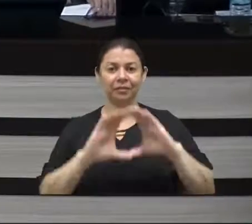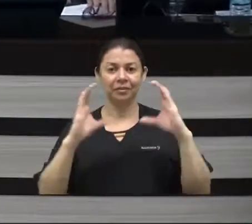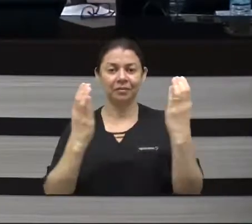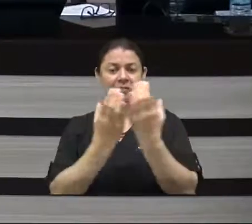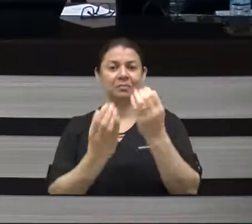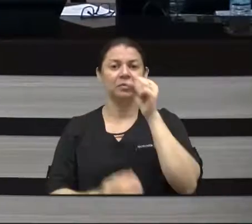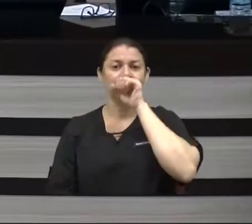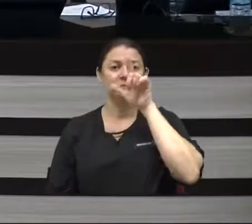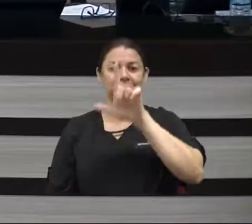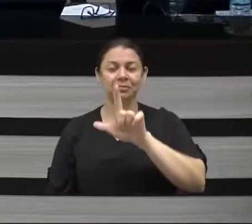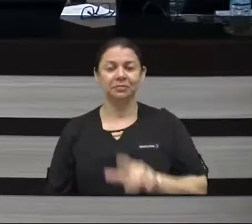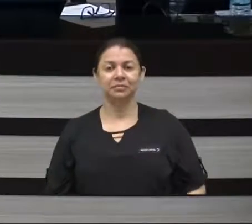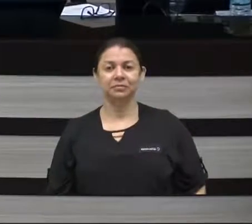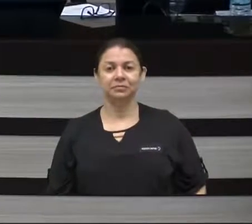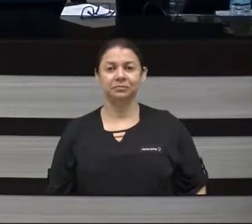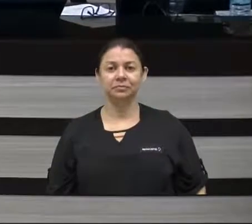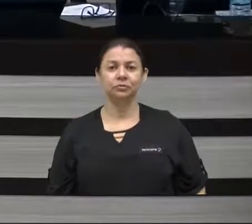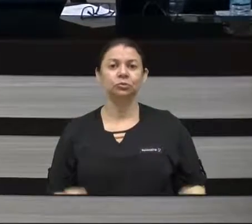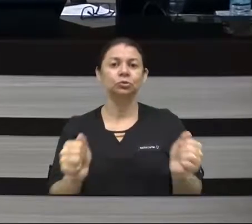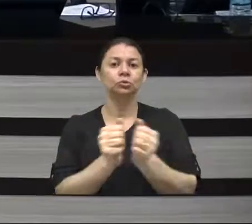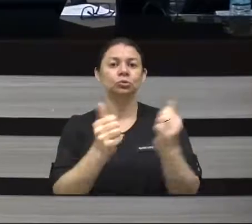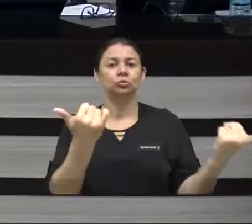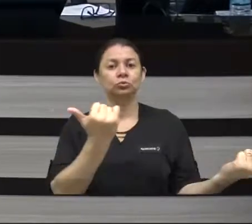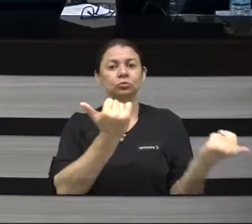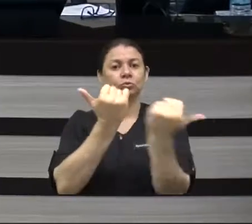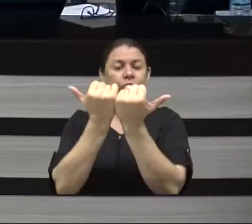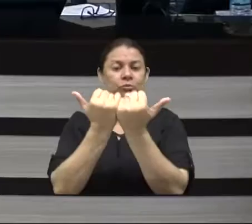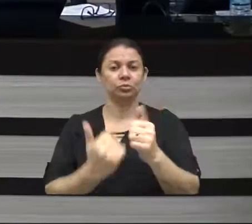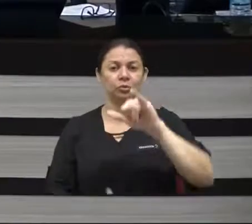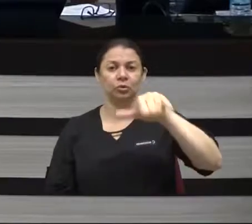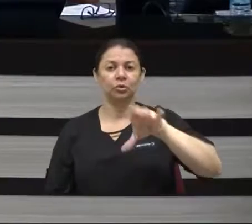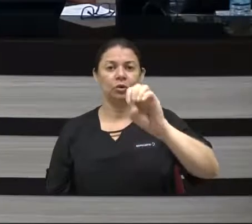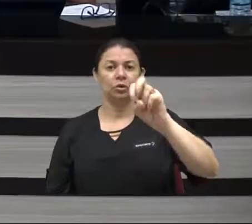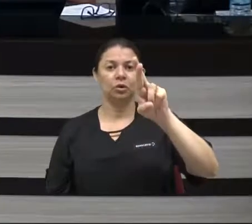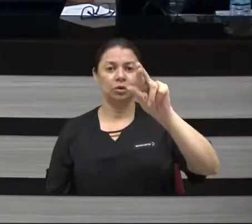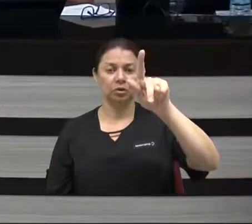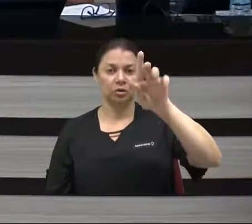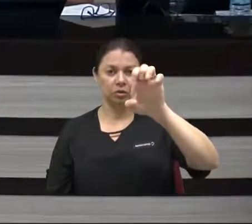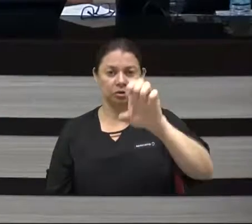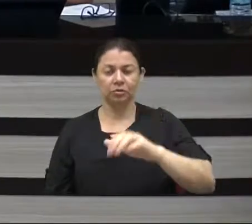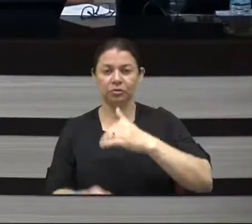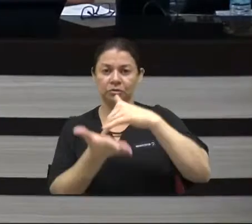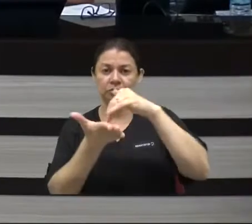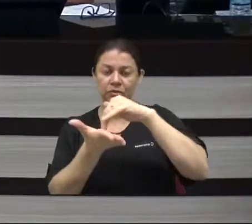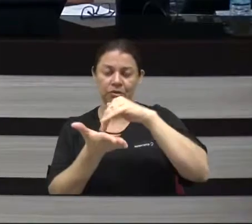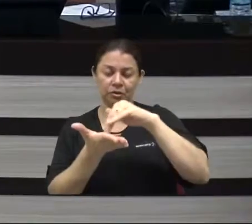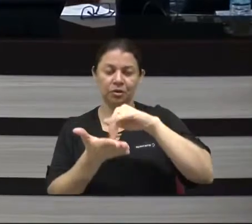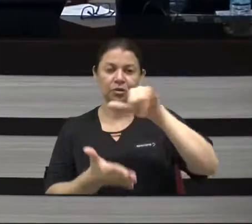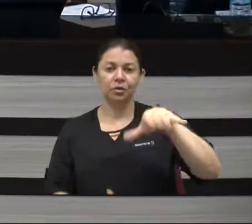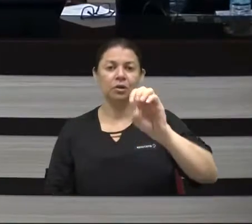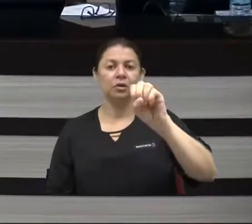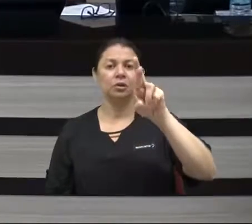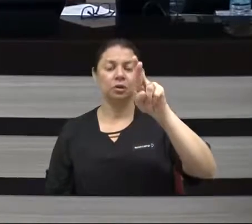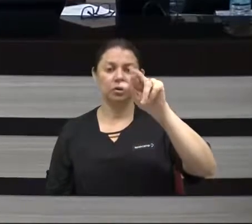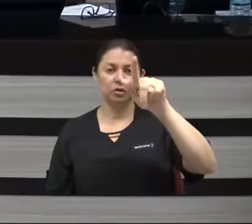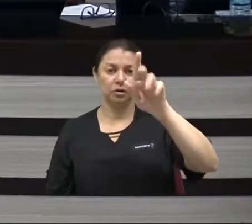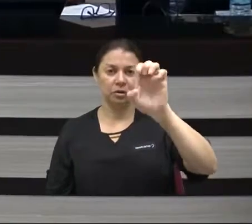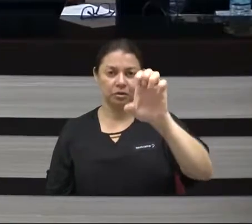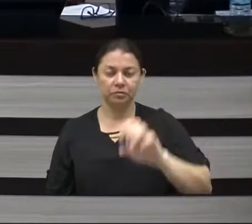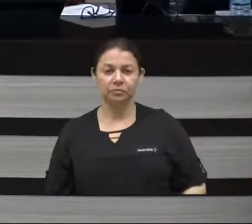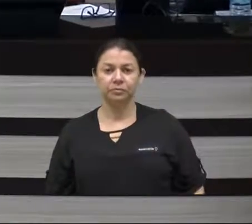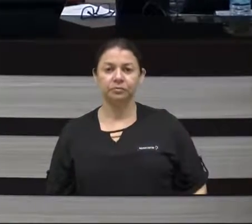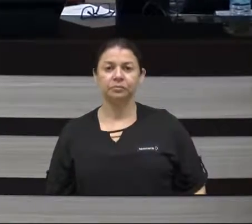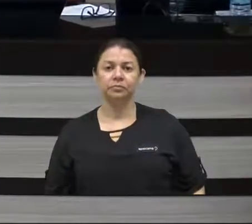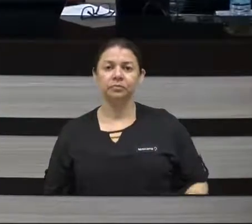vice-presidente Jorge Mirdo Lanche, primeiro secretário Jorge de Freitas, segundo secretário